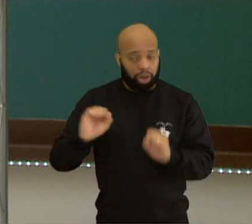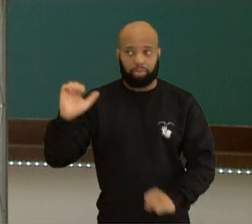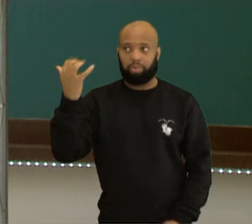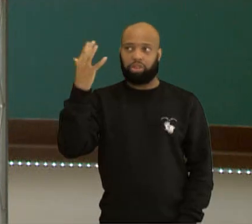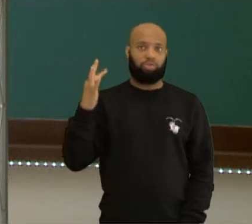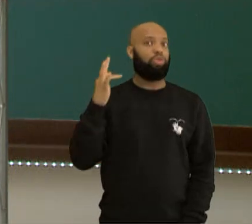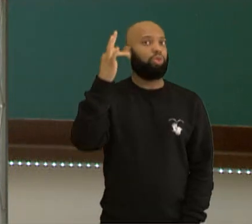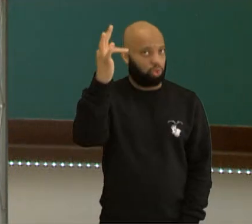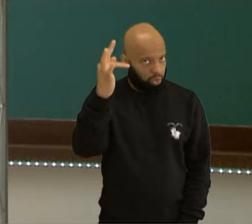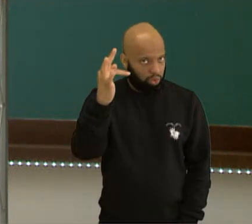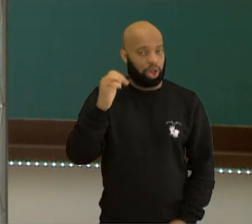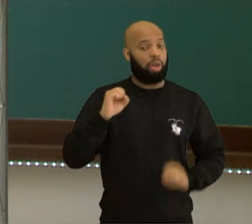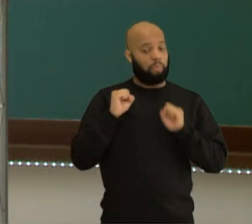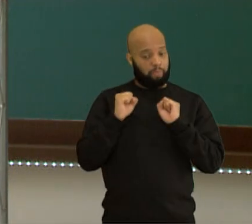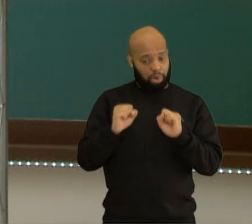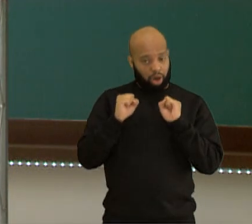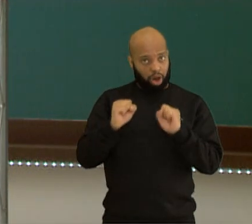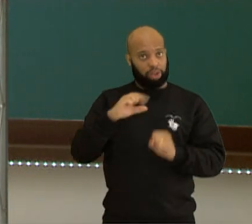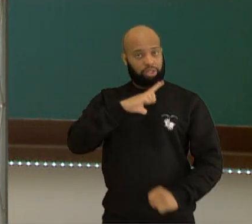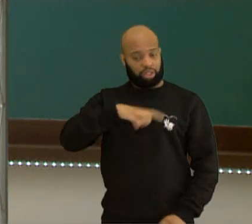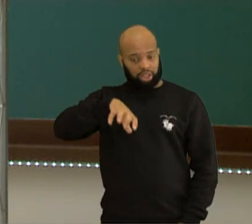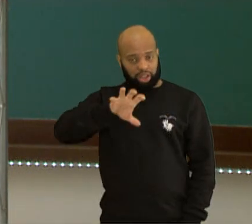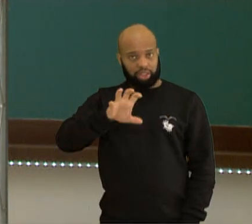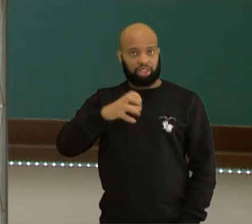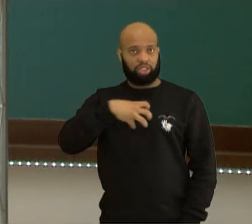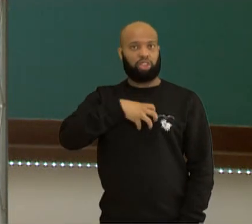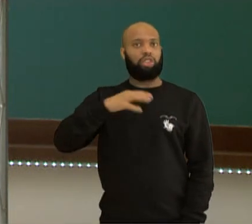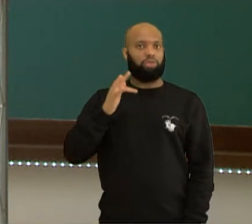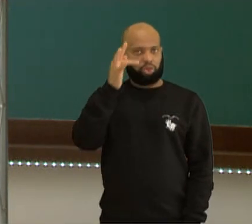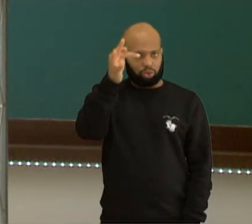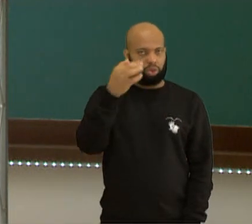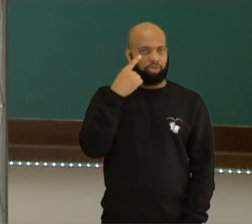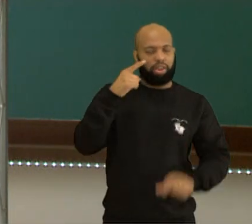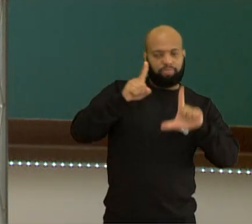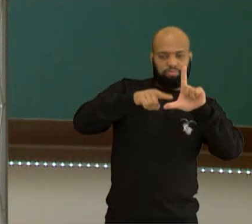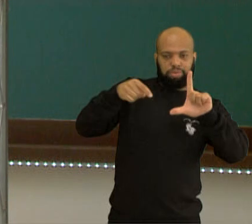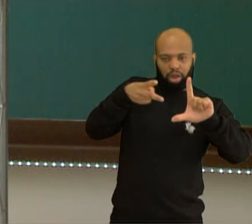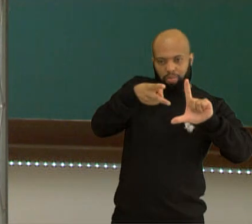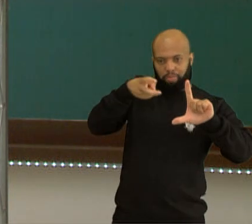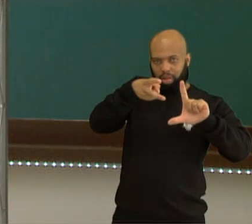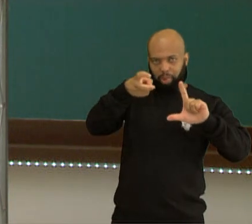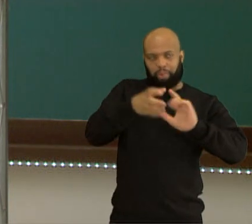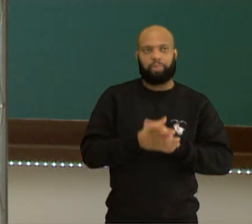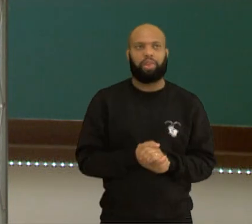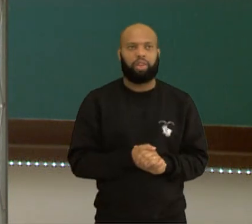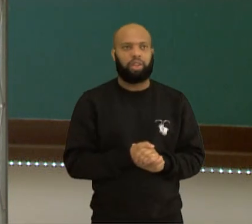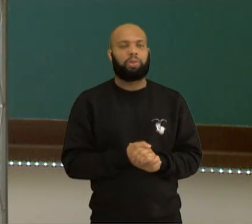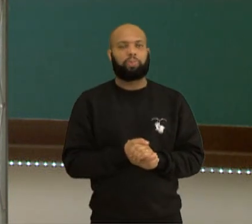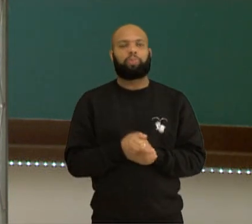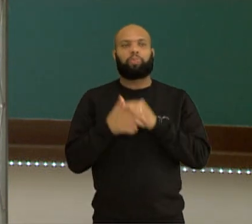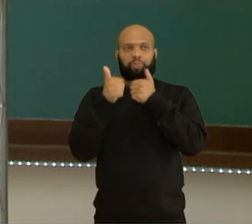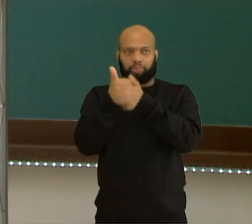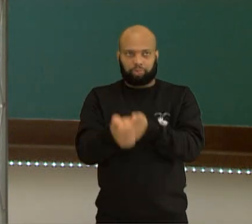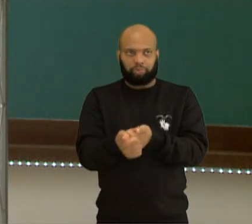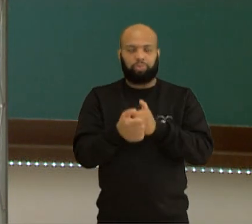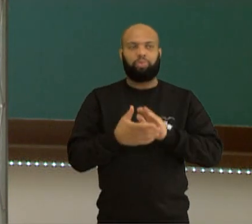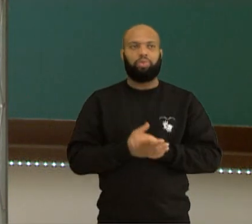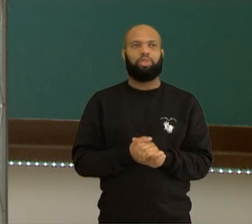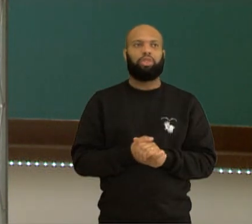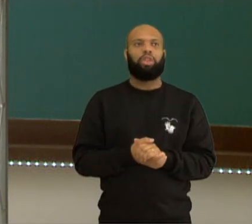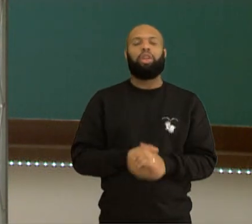uma previsão. Vamos observar esse gráfico? O que vocês acham? Então, me acompanhe. Olha